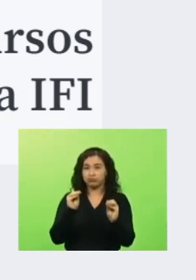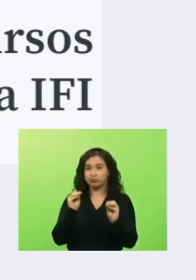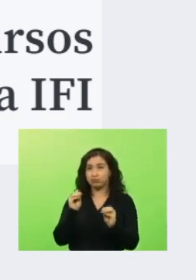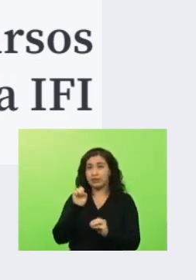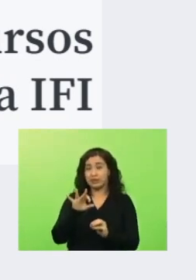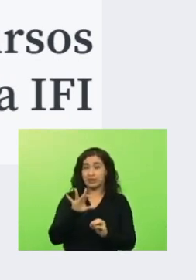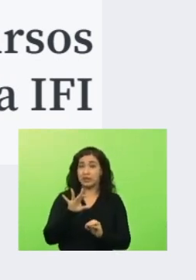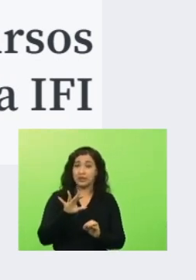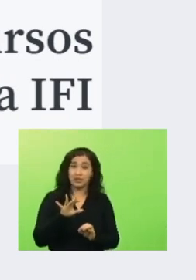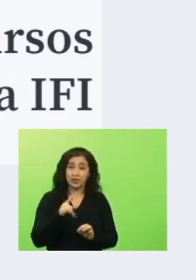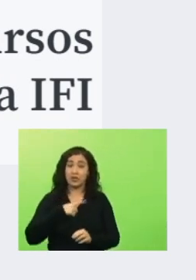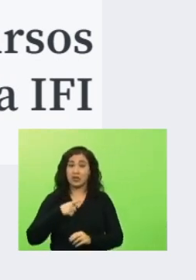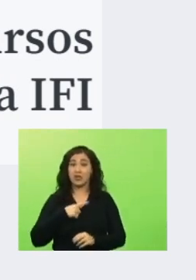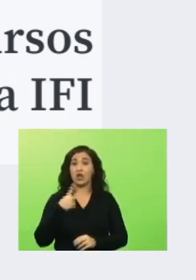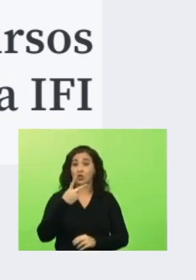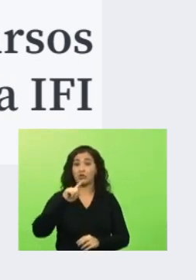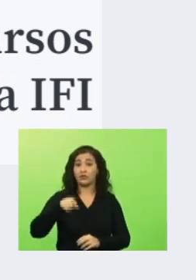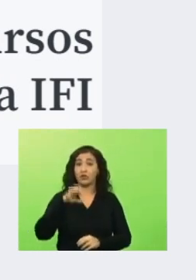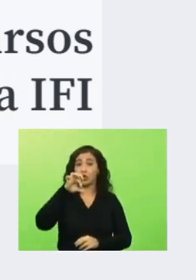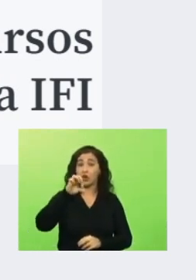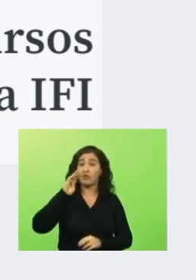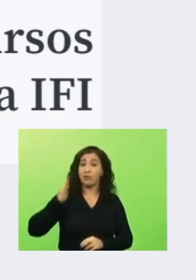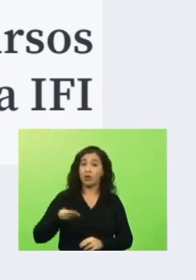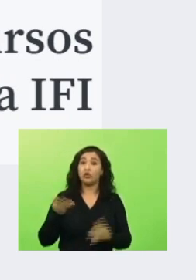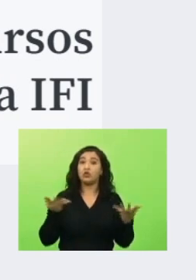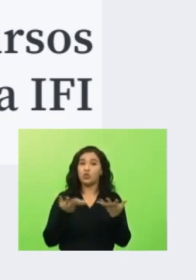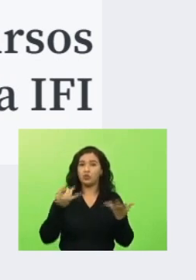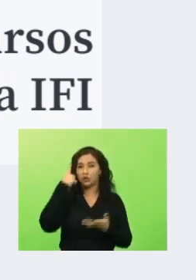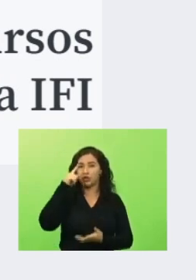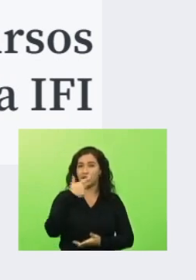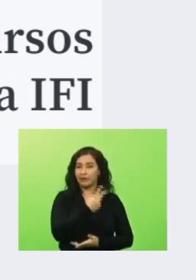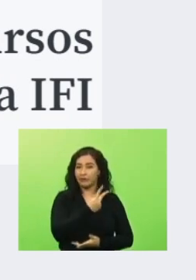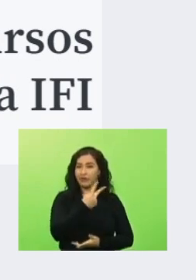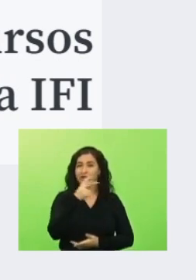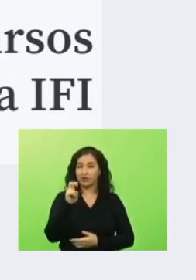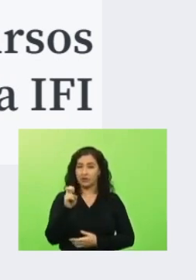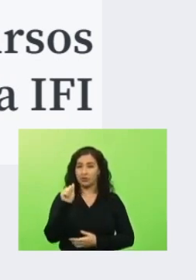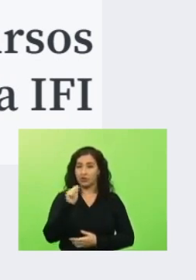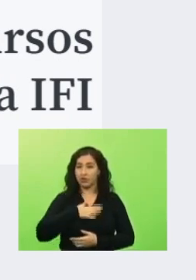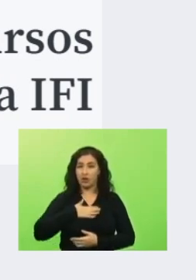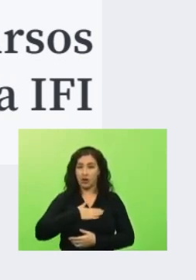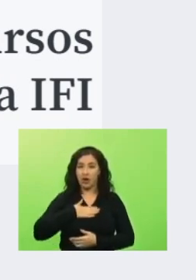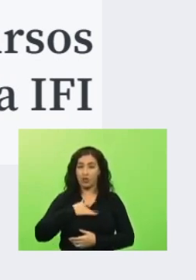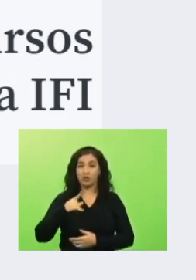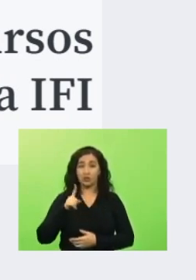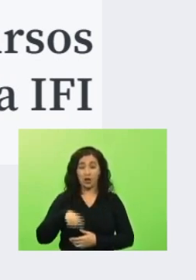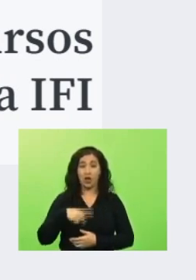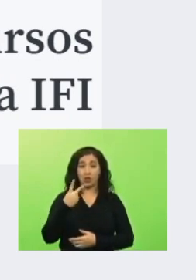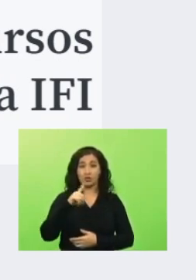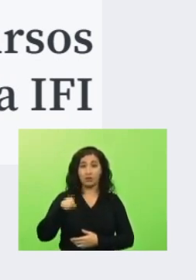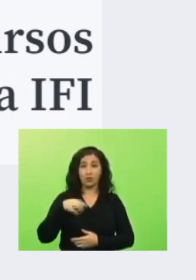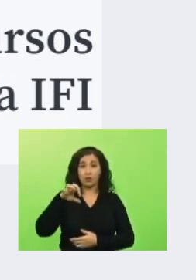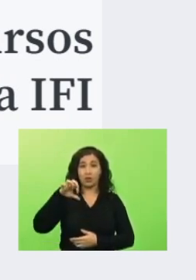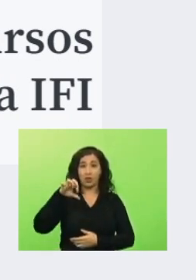números, são, na verdade, 2,9 bilhões hoje, dia 25 de agosto, são 2,9 bilhões de